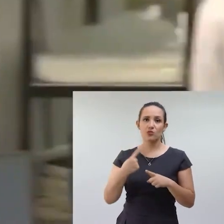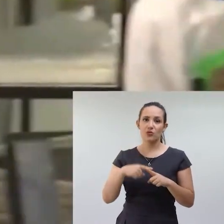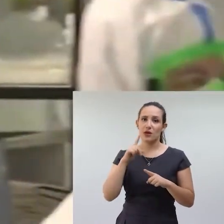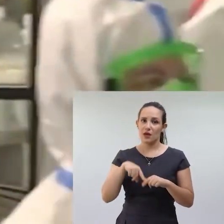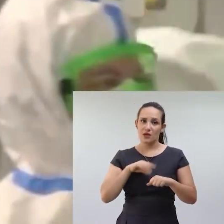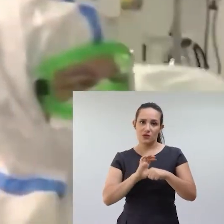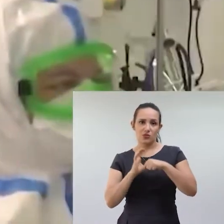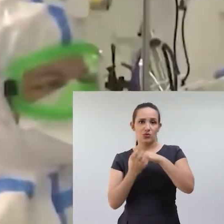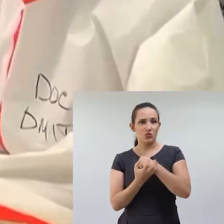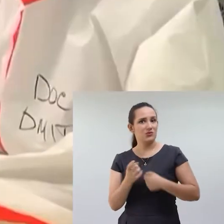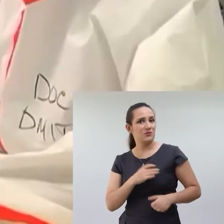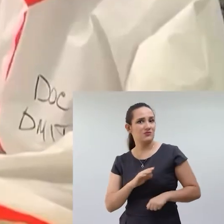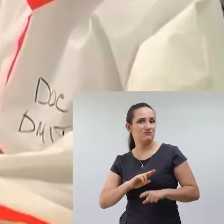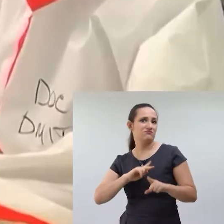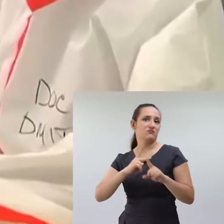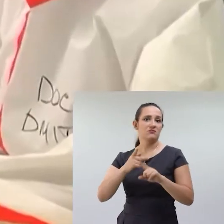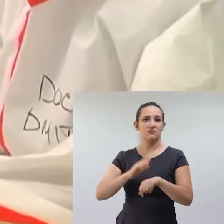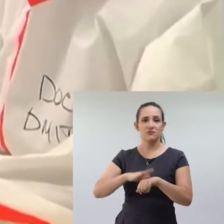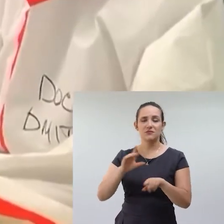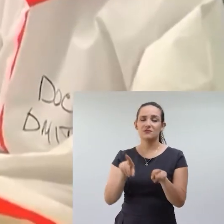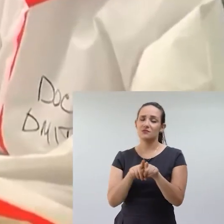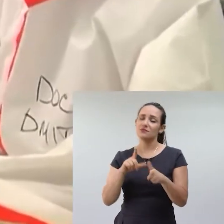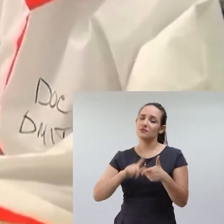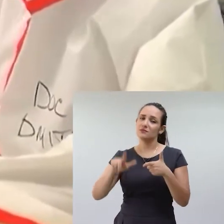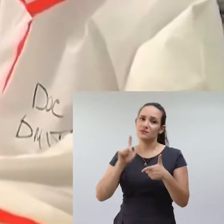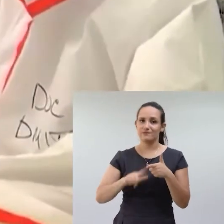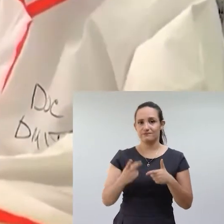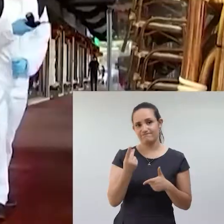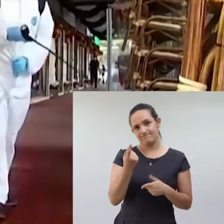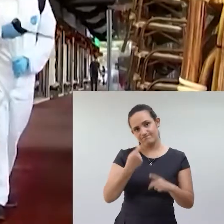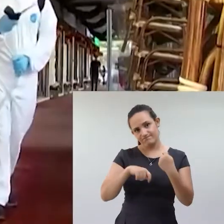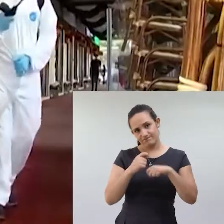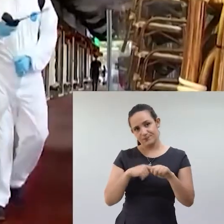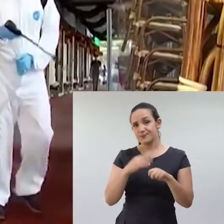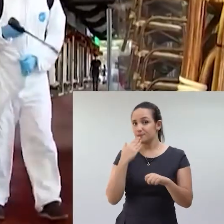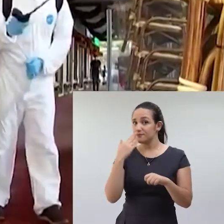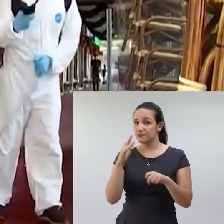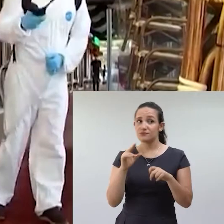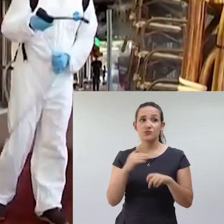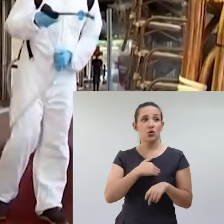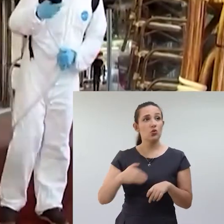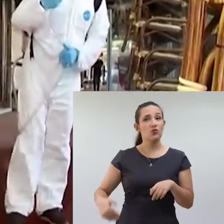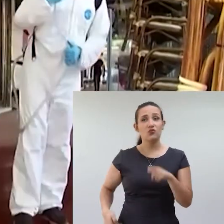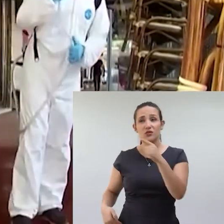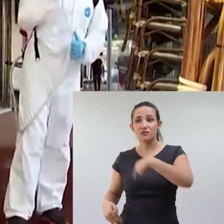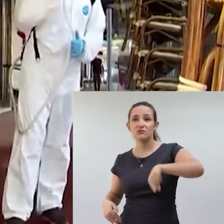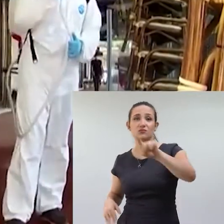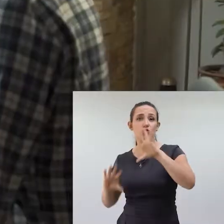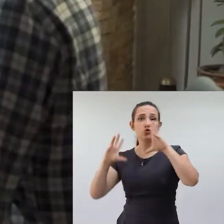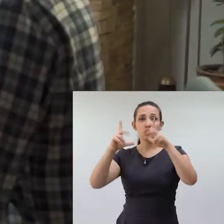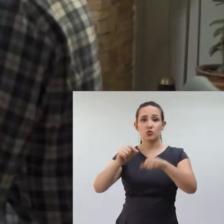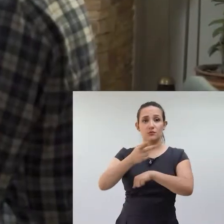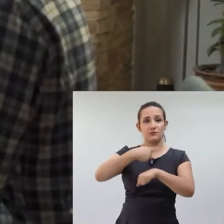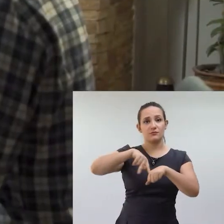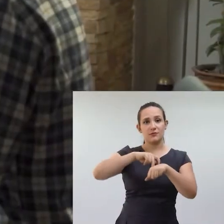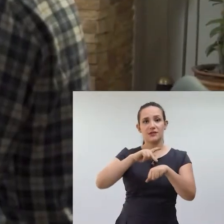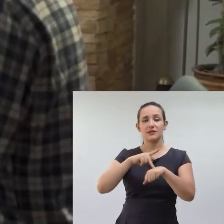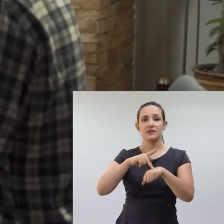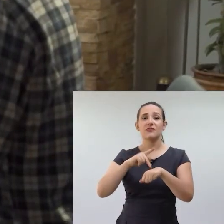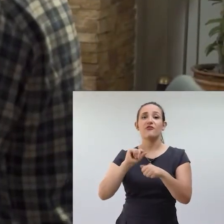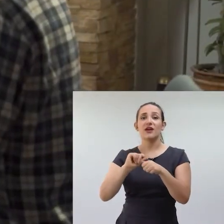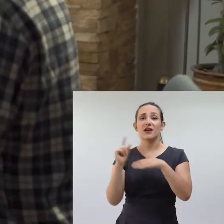pela pandemia da Covid-19 e pela recessão econômica e pediu que os governos priorizem